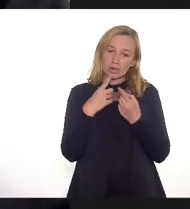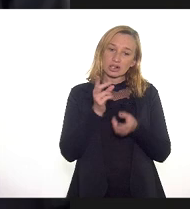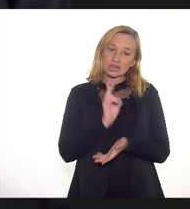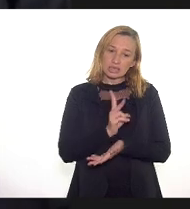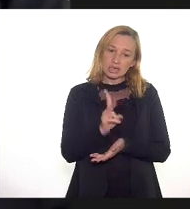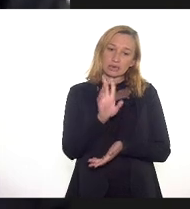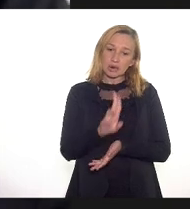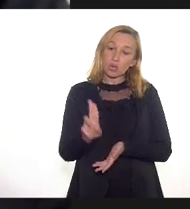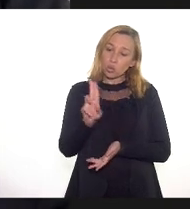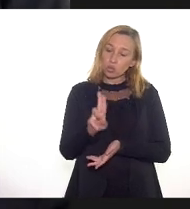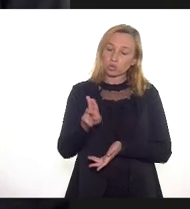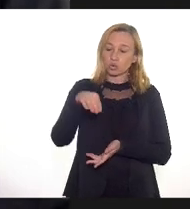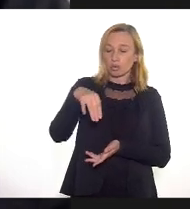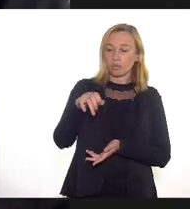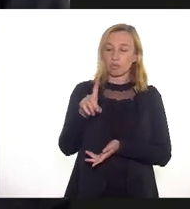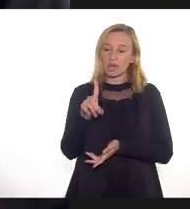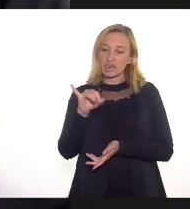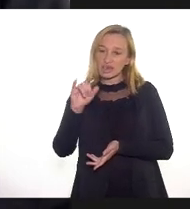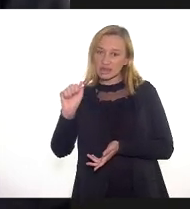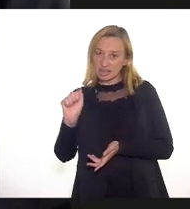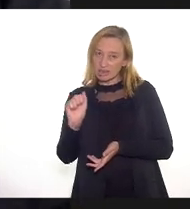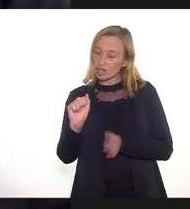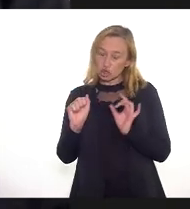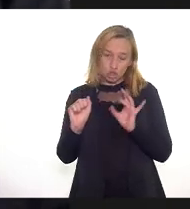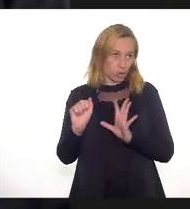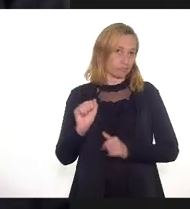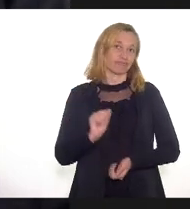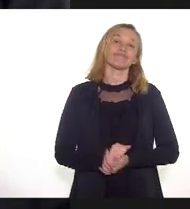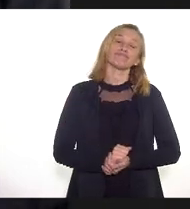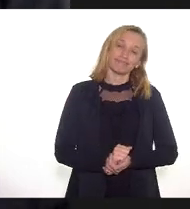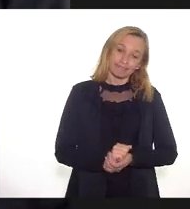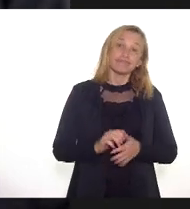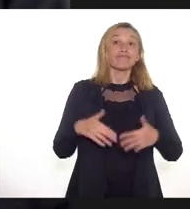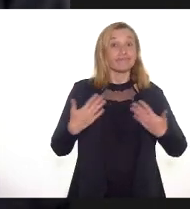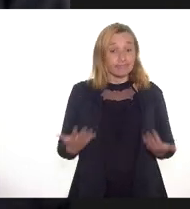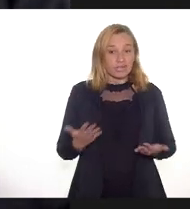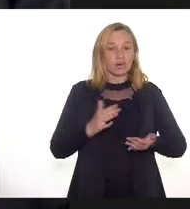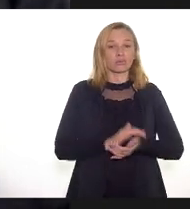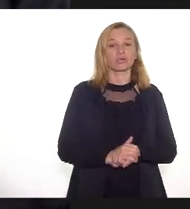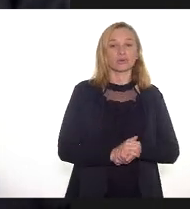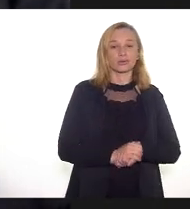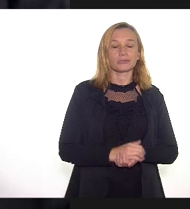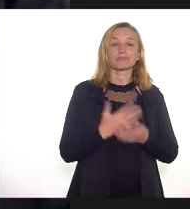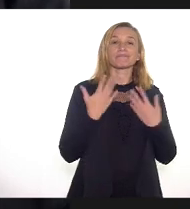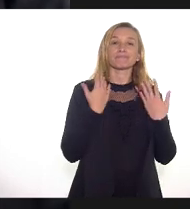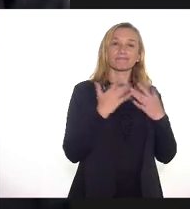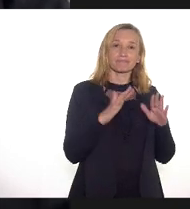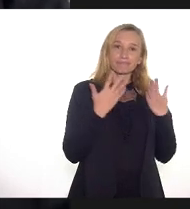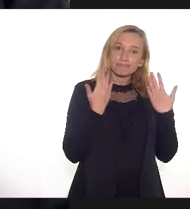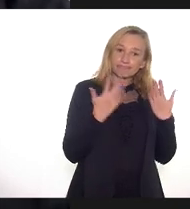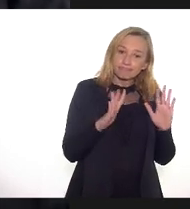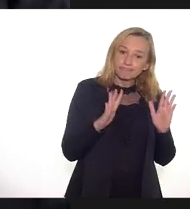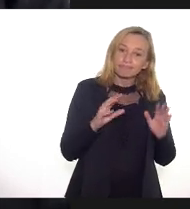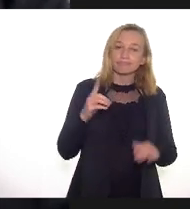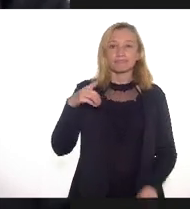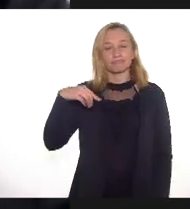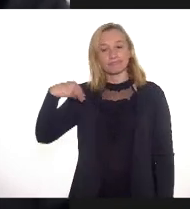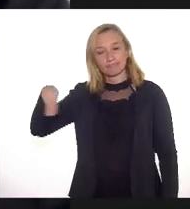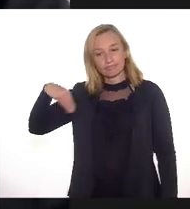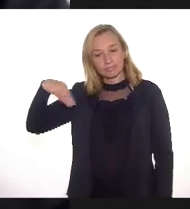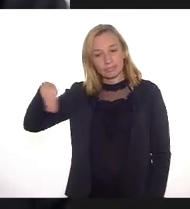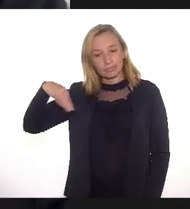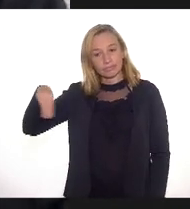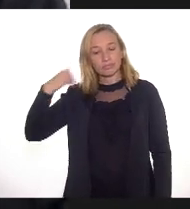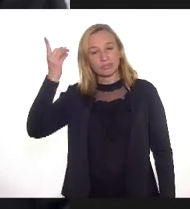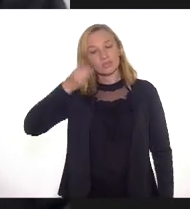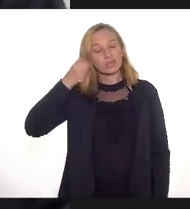uso medicinal, né, da cannabis. Então, fica aqui meu parabéns para o Carlos Mink,